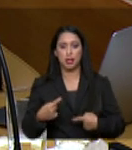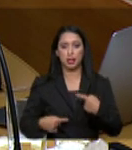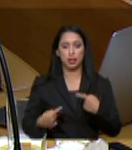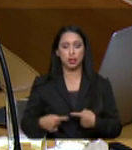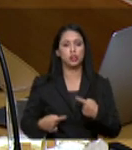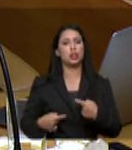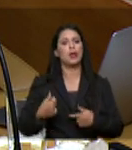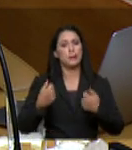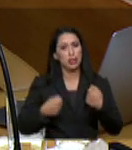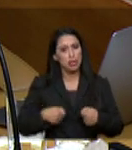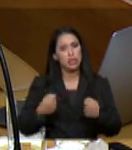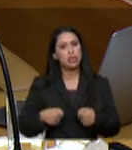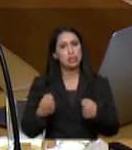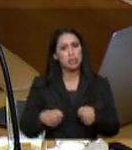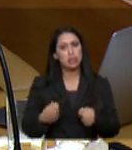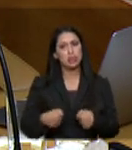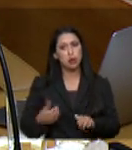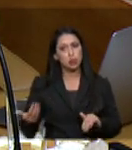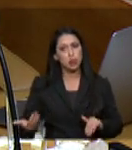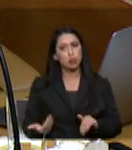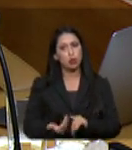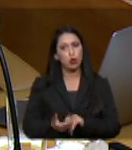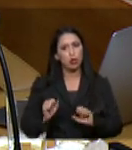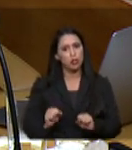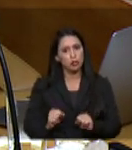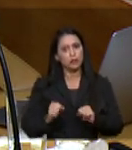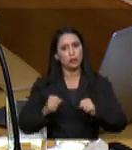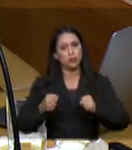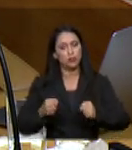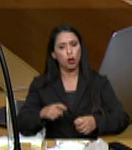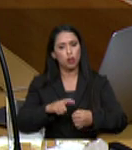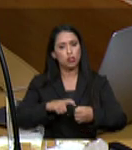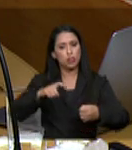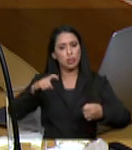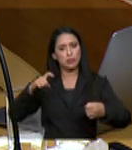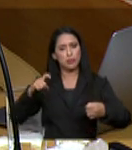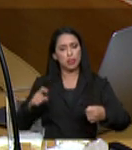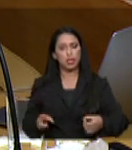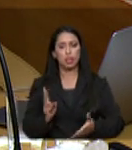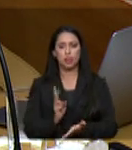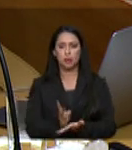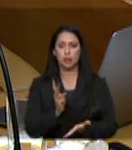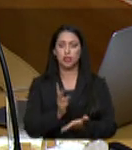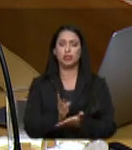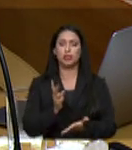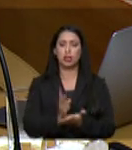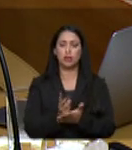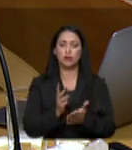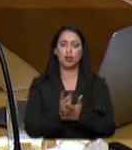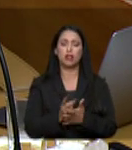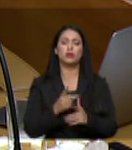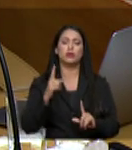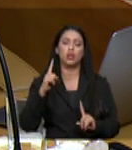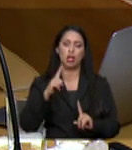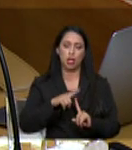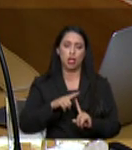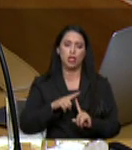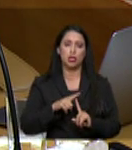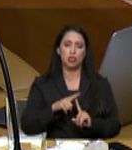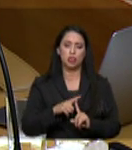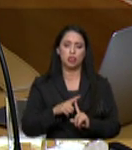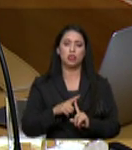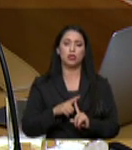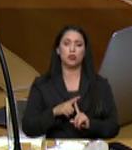gênero de primeira necessidade precisamos de um congresso forte e independente e preservado desse tipo de